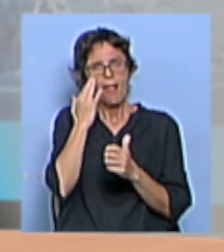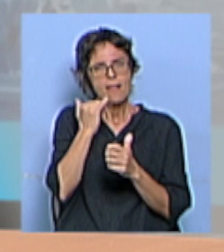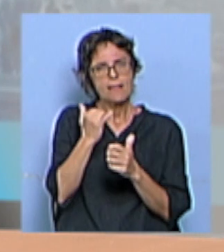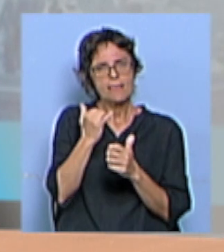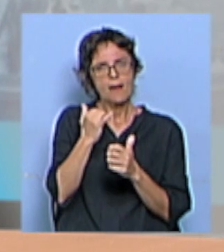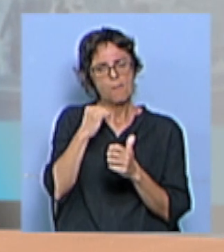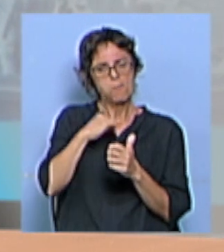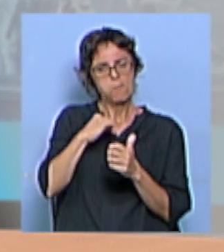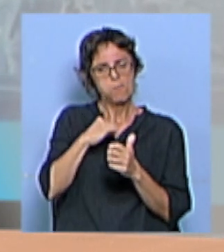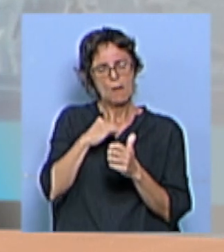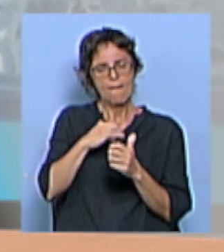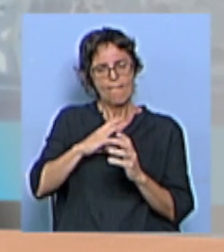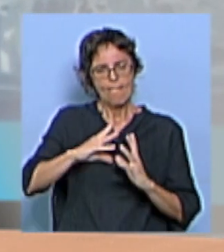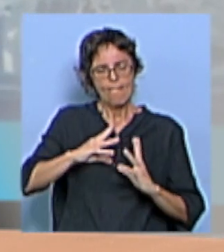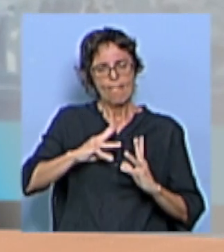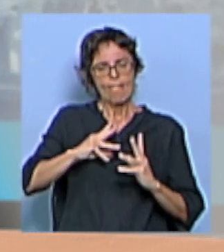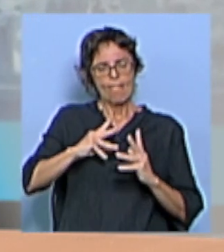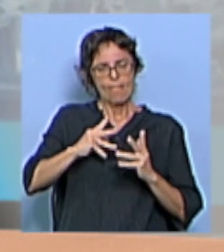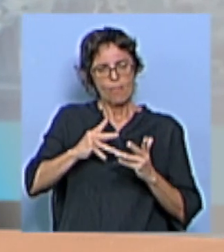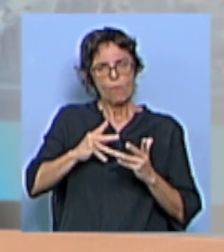acontecimentos, neste caso trágicos,